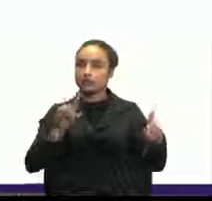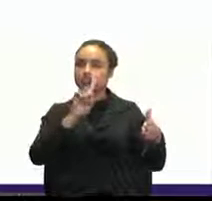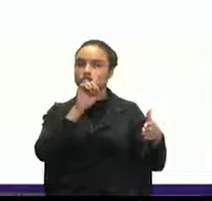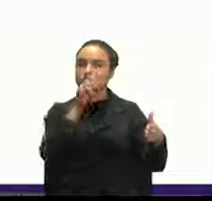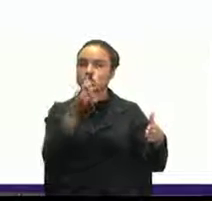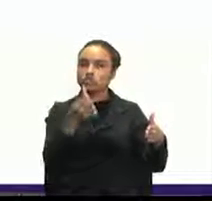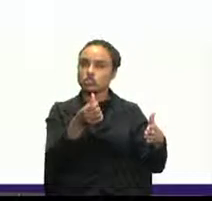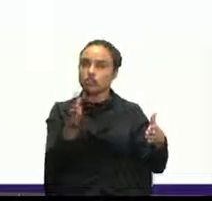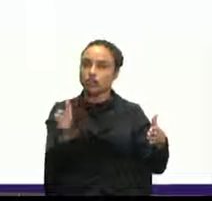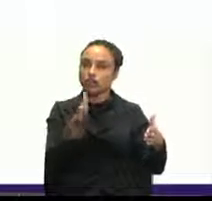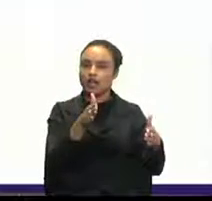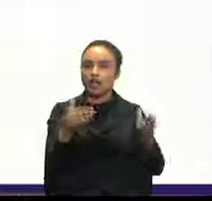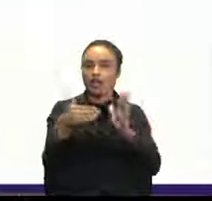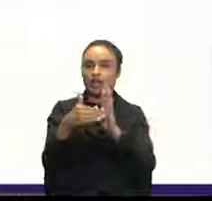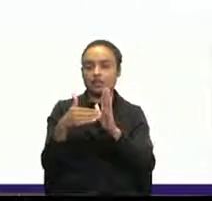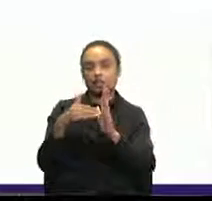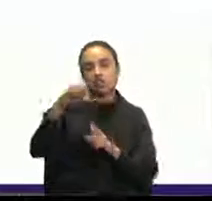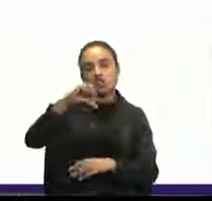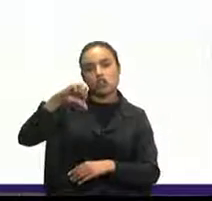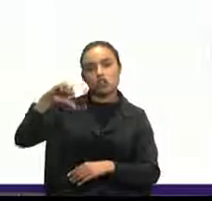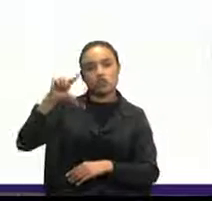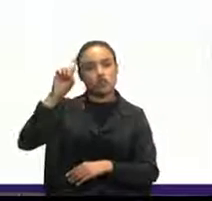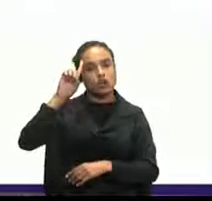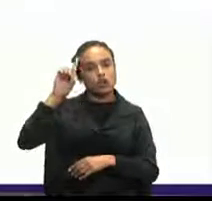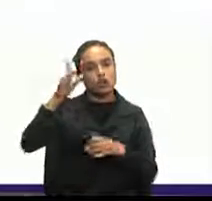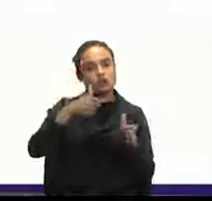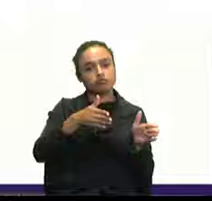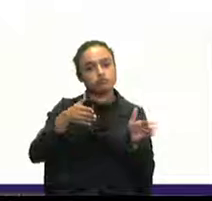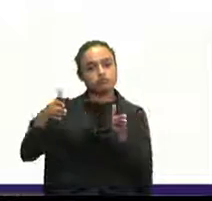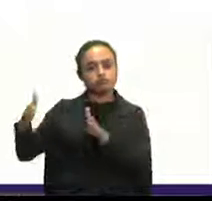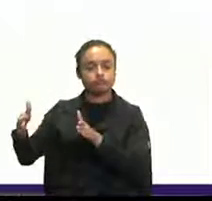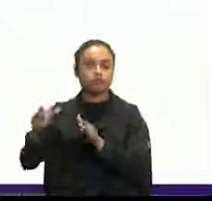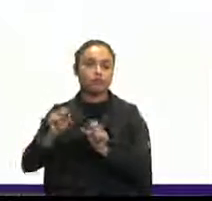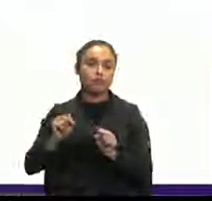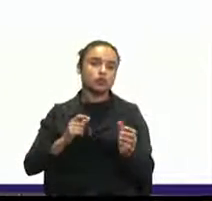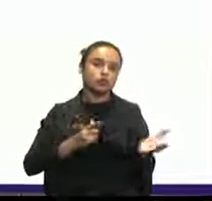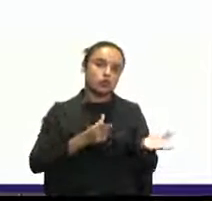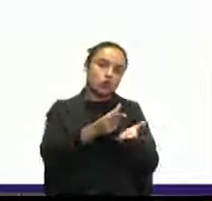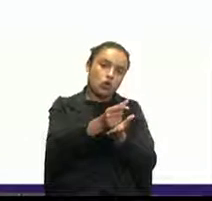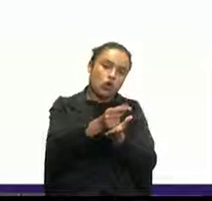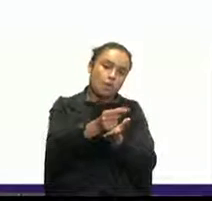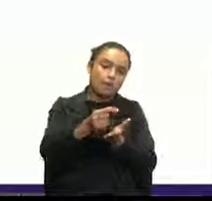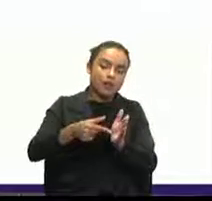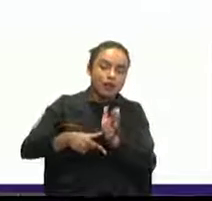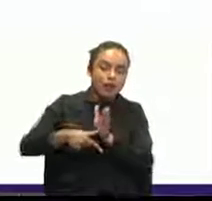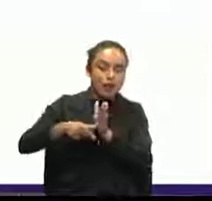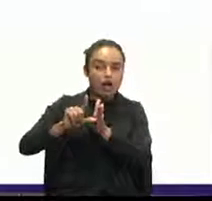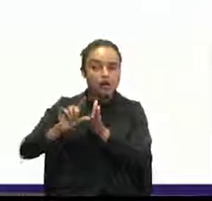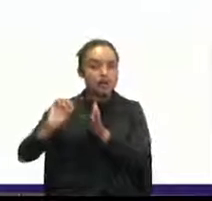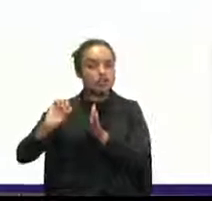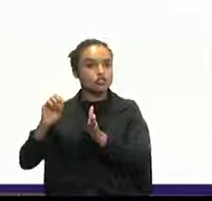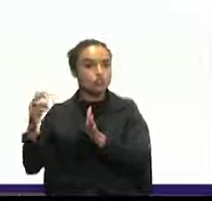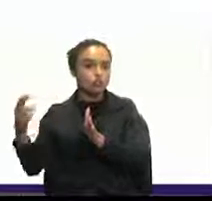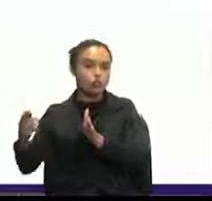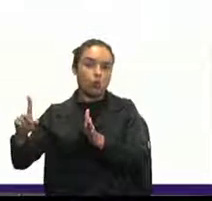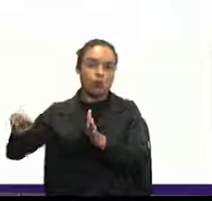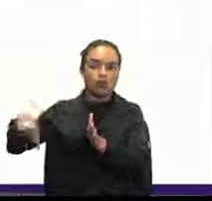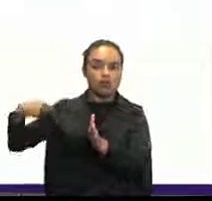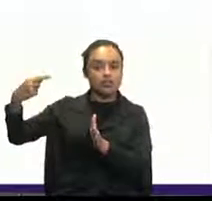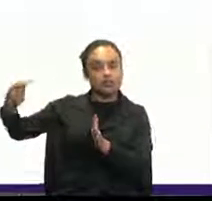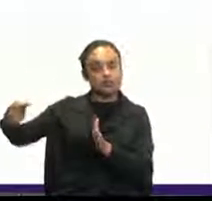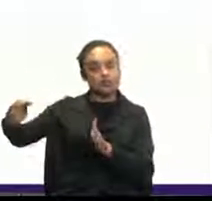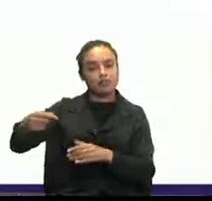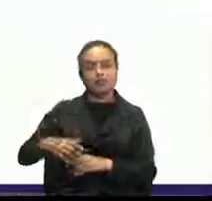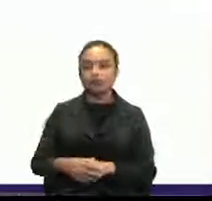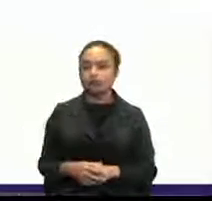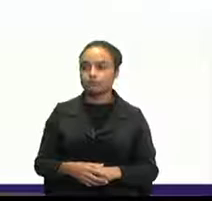dias 99 diz que o comprador poderá antecipar a sua liquidação então preço à vista ele é formado